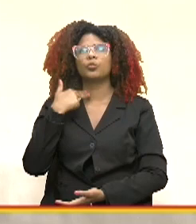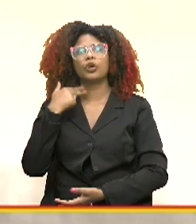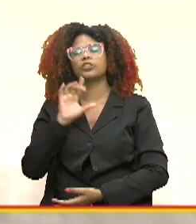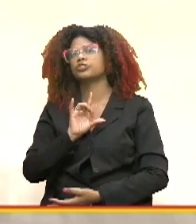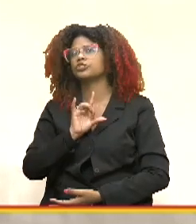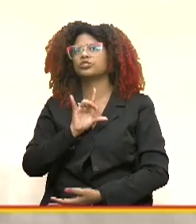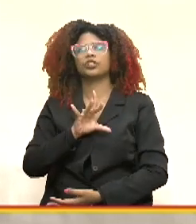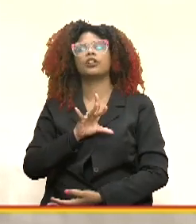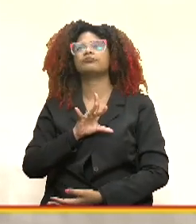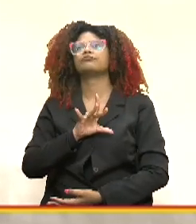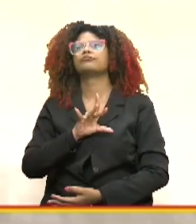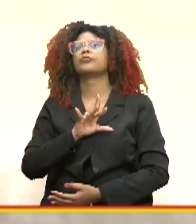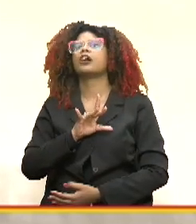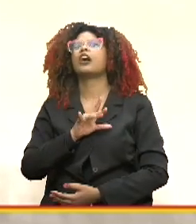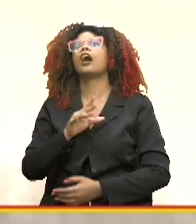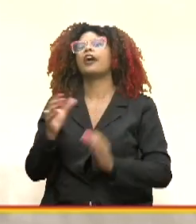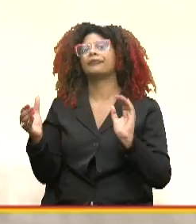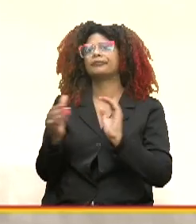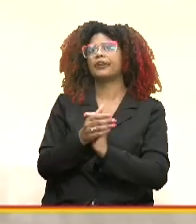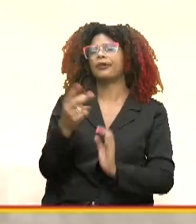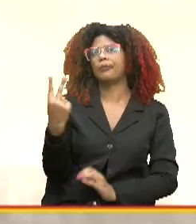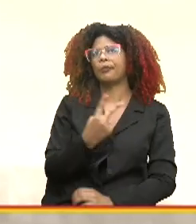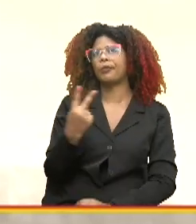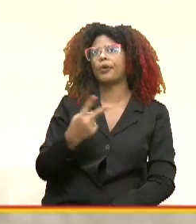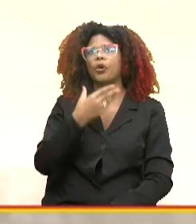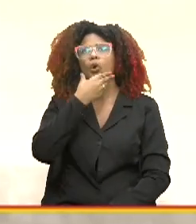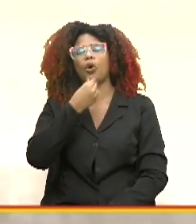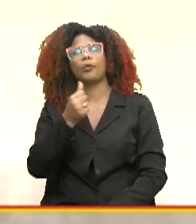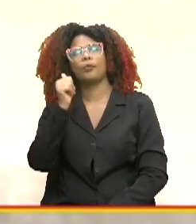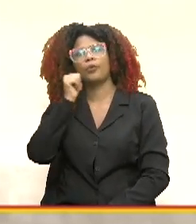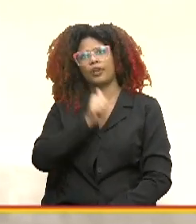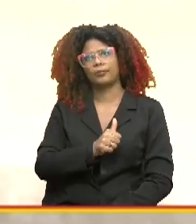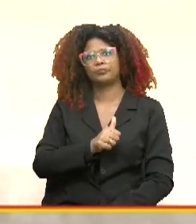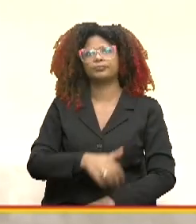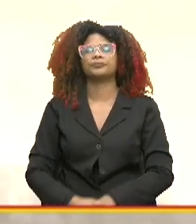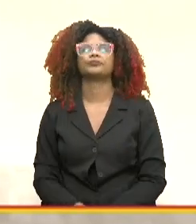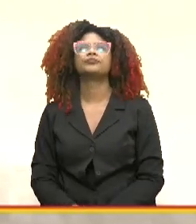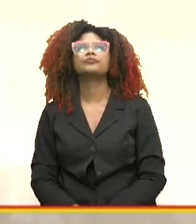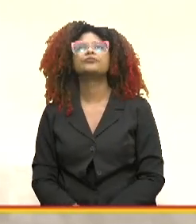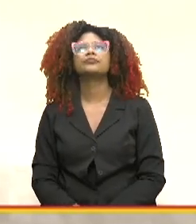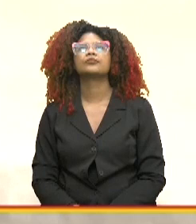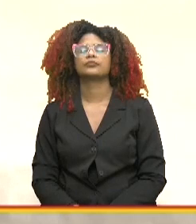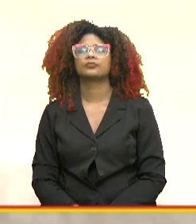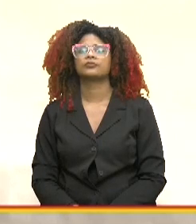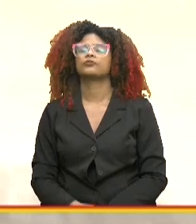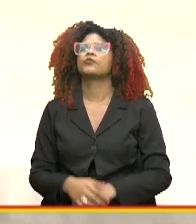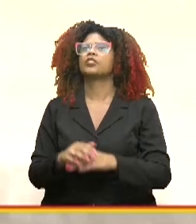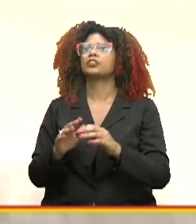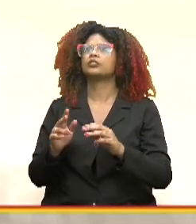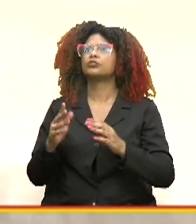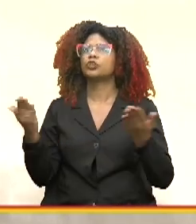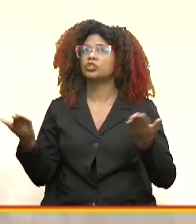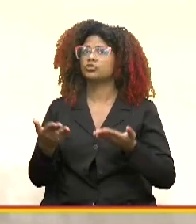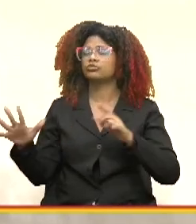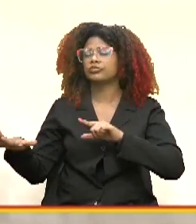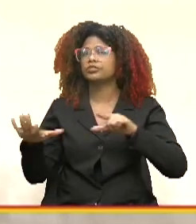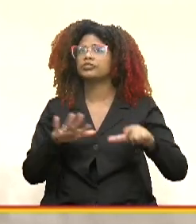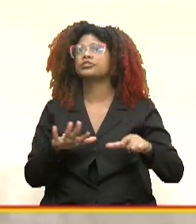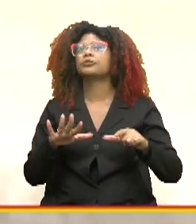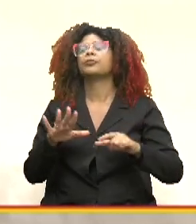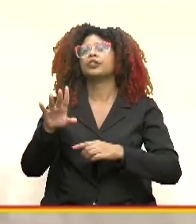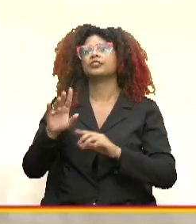ser restringido a casais é heterossexuais e no programa dessa semana dedicado ao mesmo orgulho